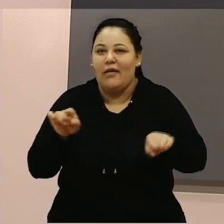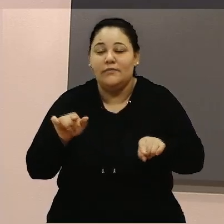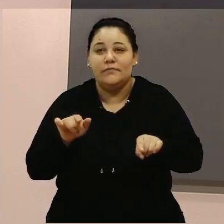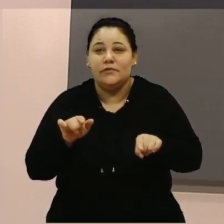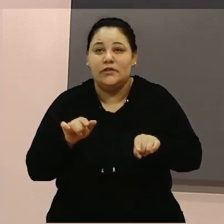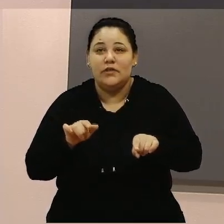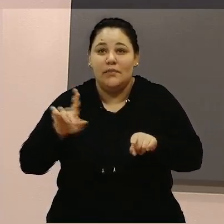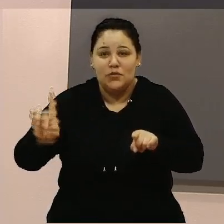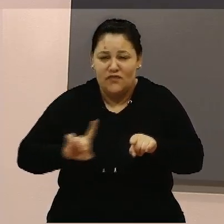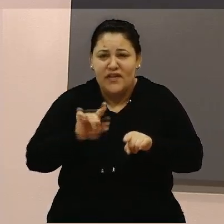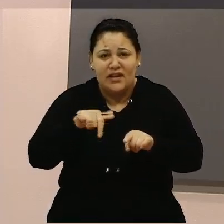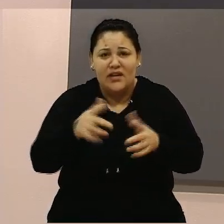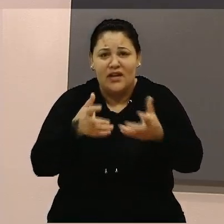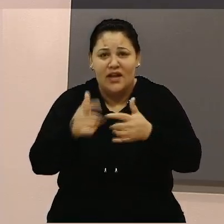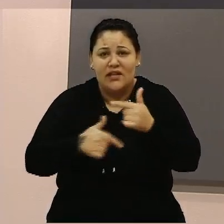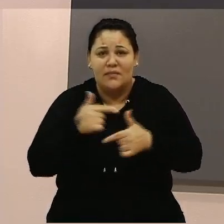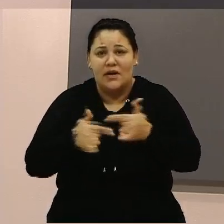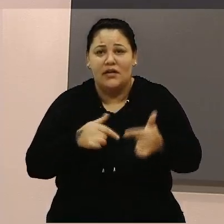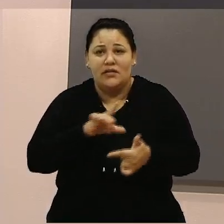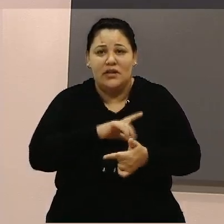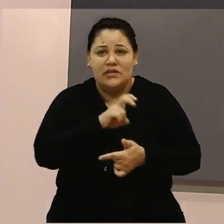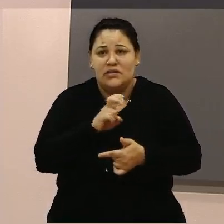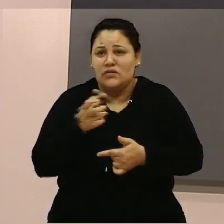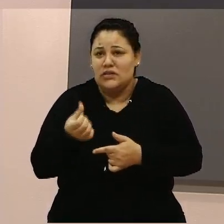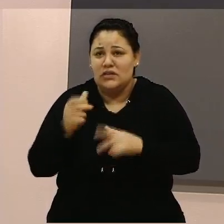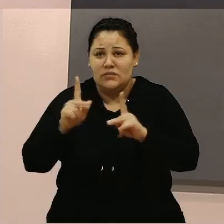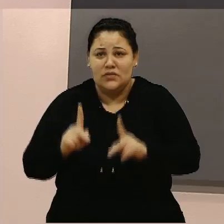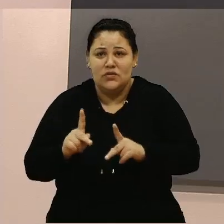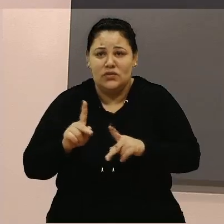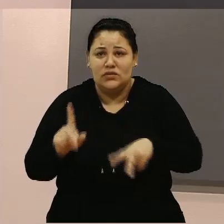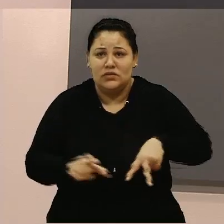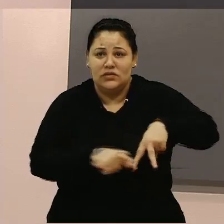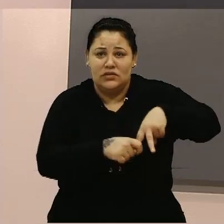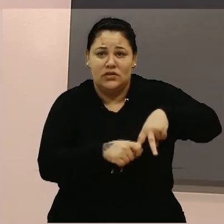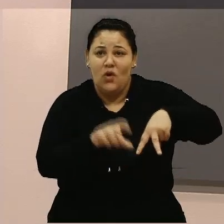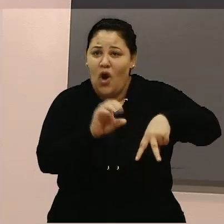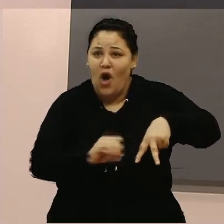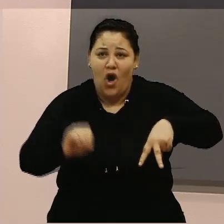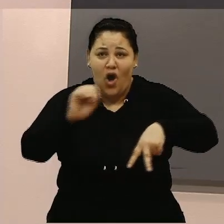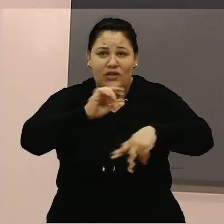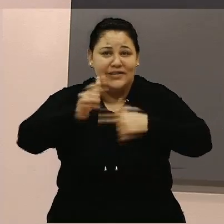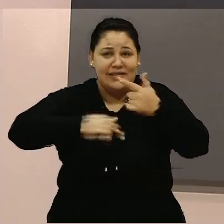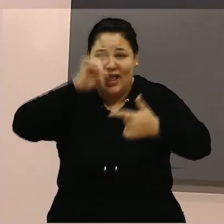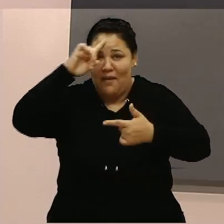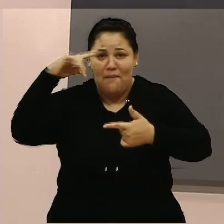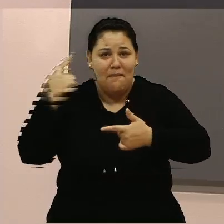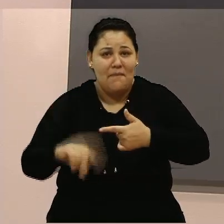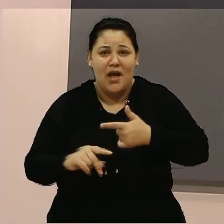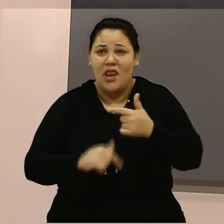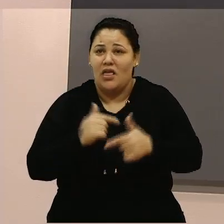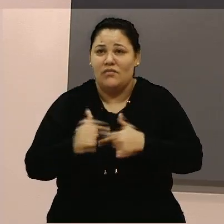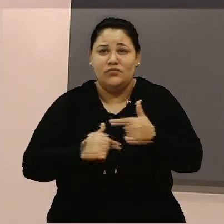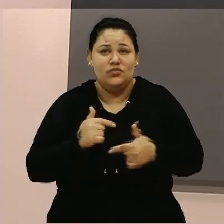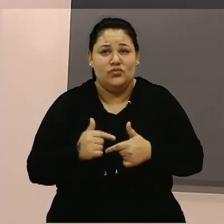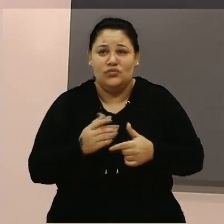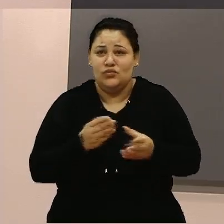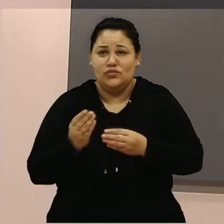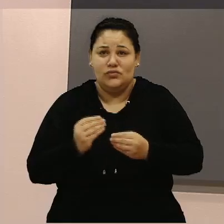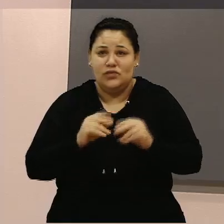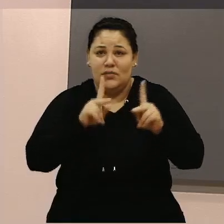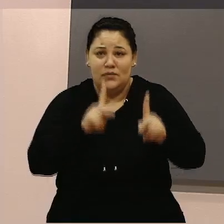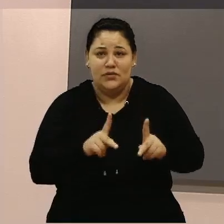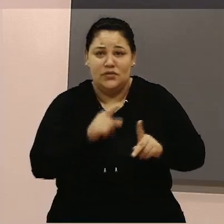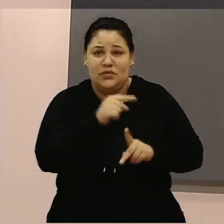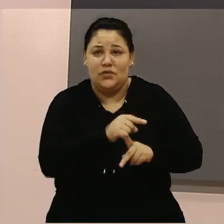vem trabalhar. Não, eu tenho 5, 6 aqui que usam e são excelentes, trabalham muito. O rapaz que opera a máquina ali, ele tá